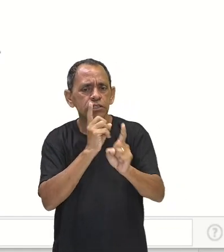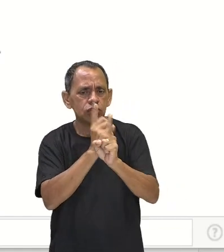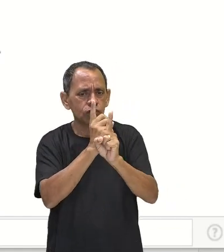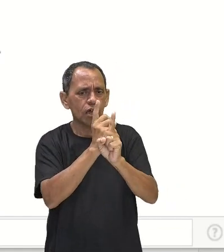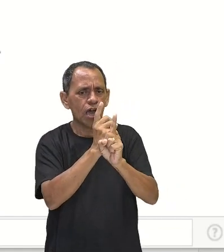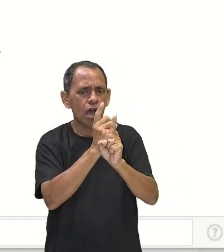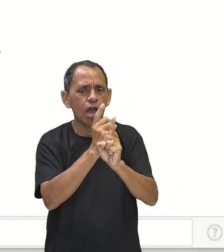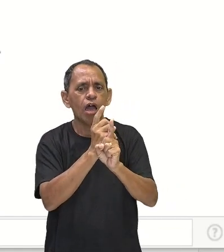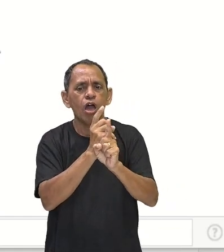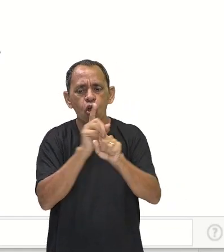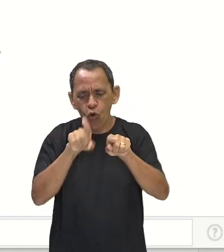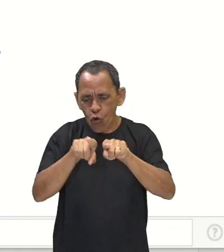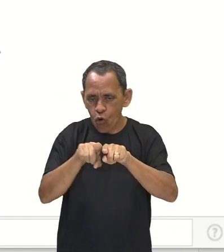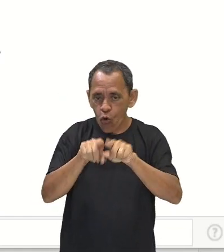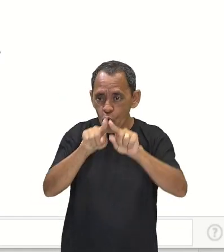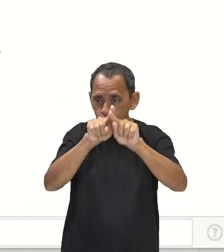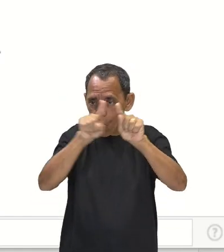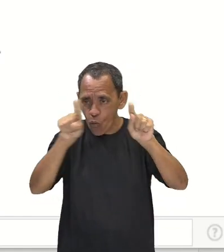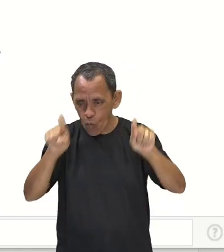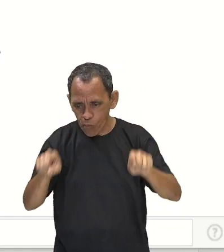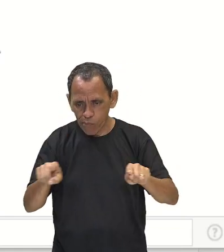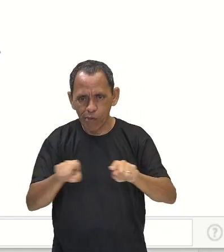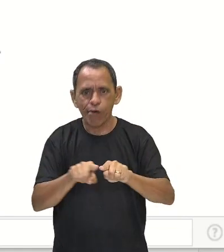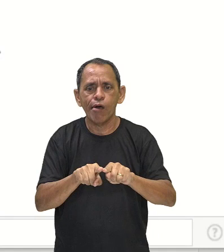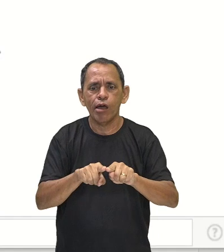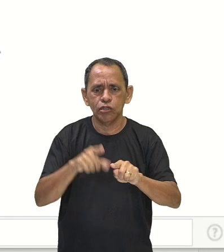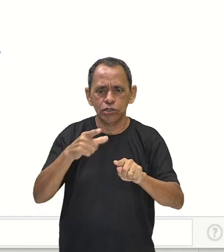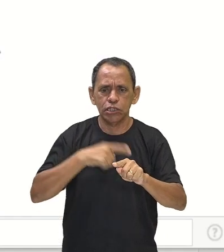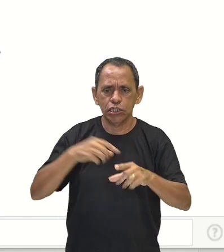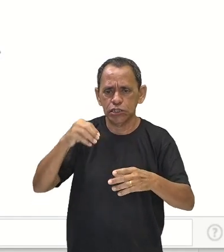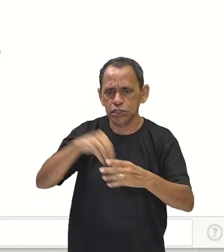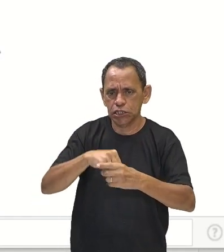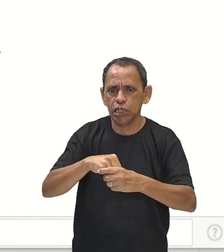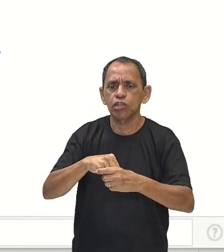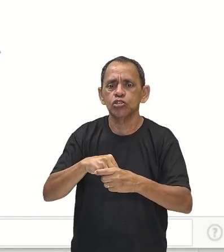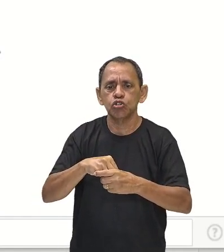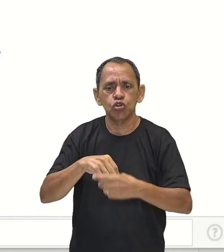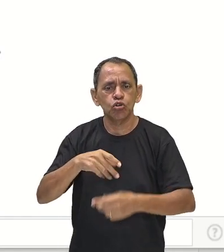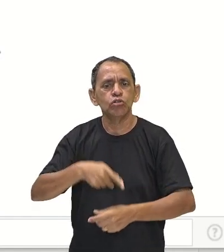poliedro, você consegue determinar aí o número de arestas.